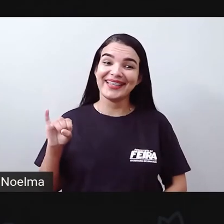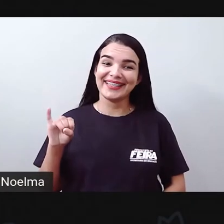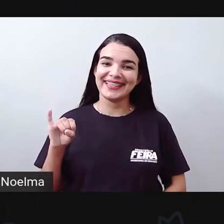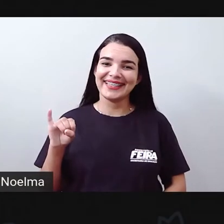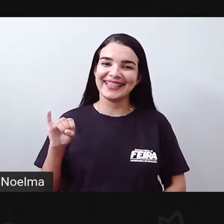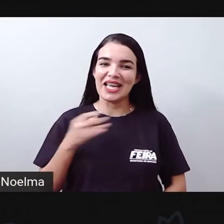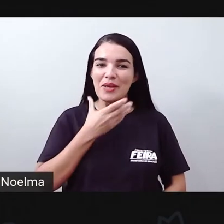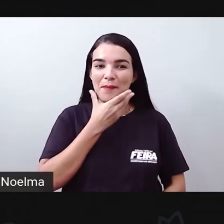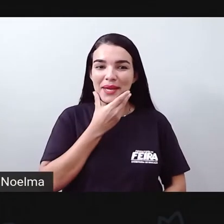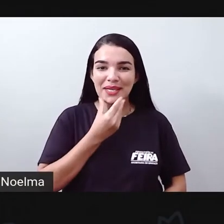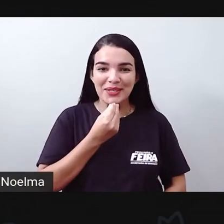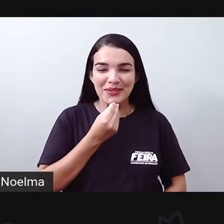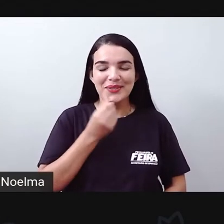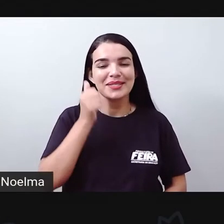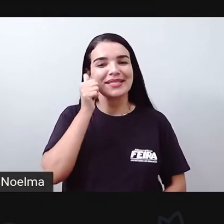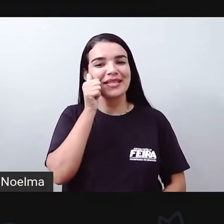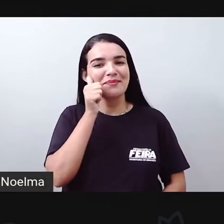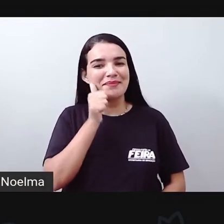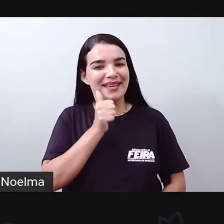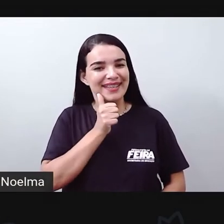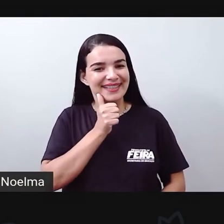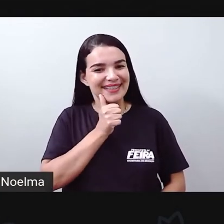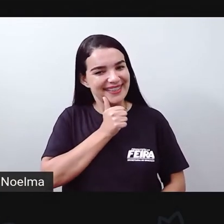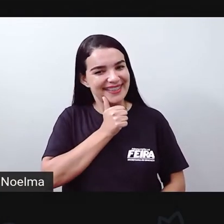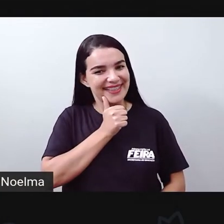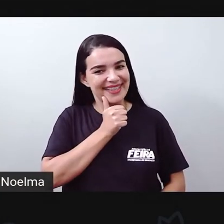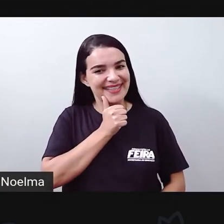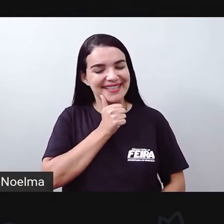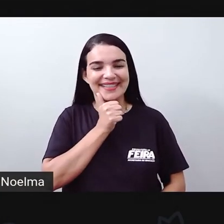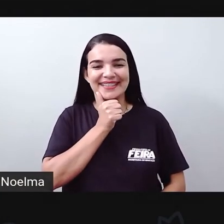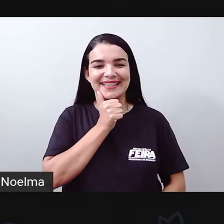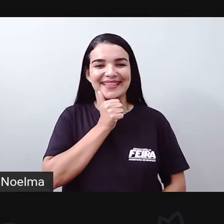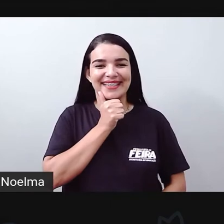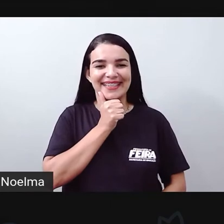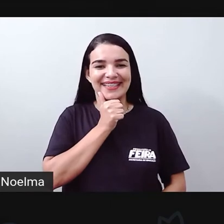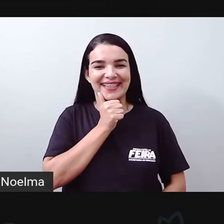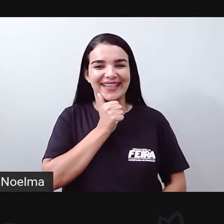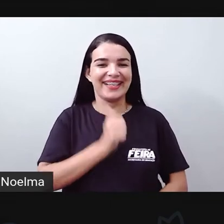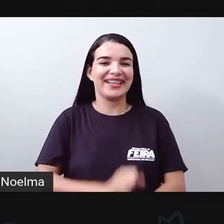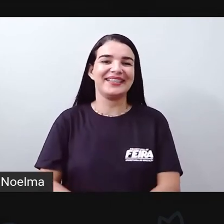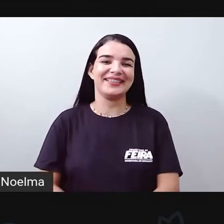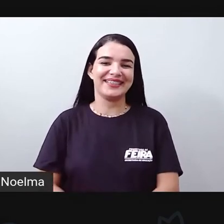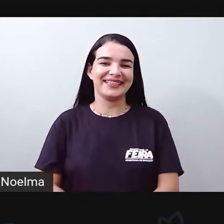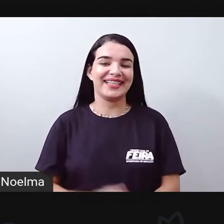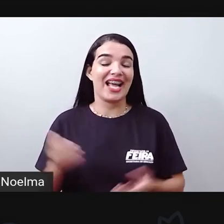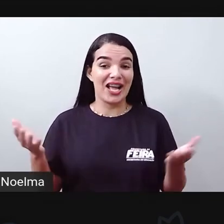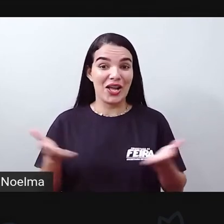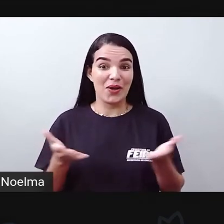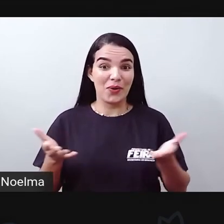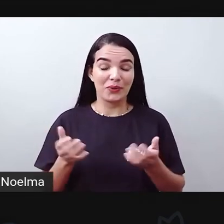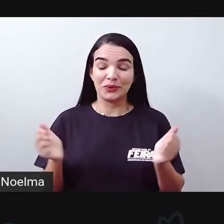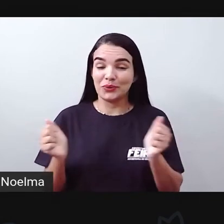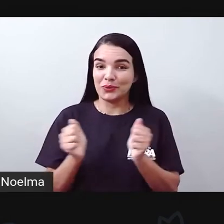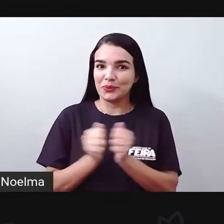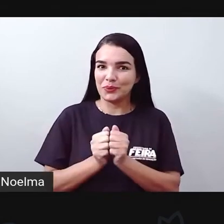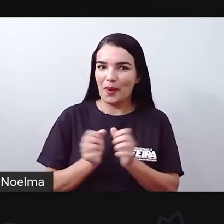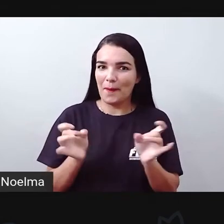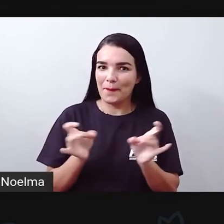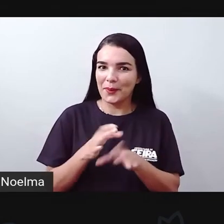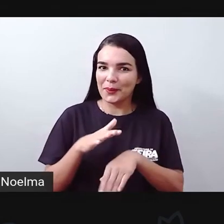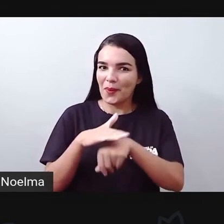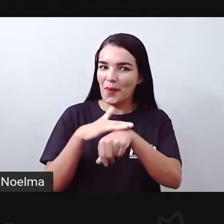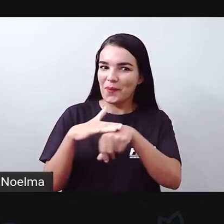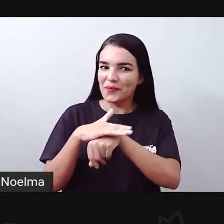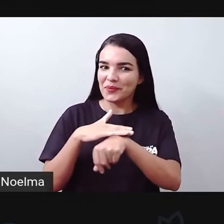Oi, meninos e meninas! Olhem só, estamos aqui prontos para